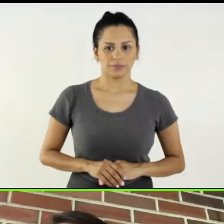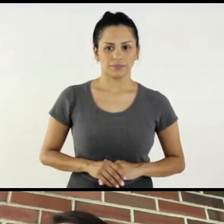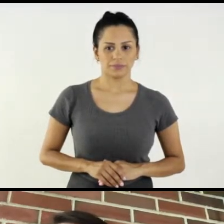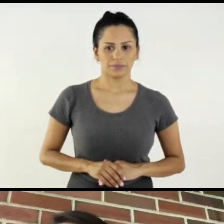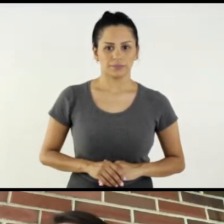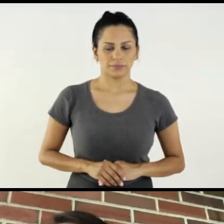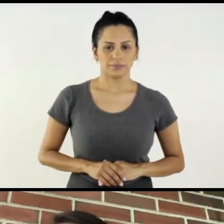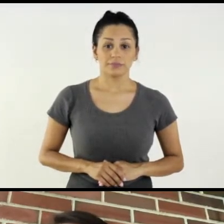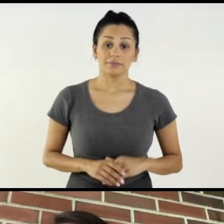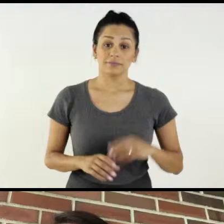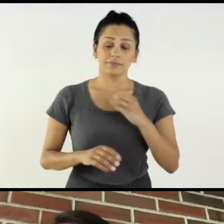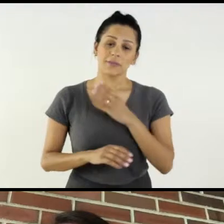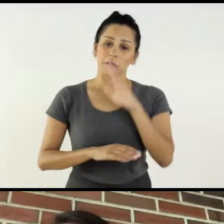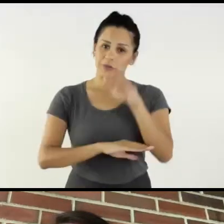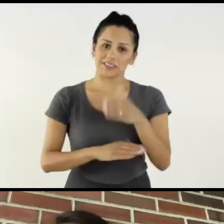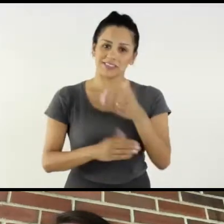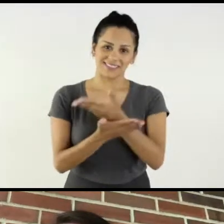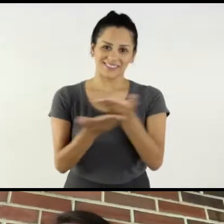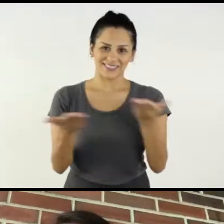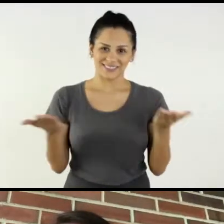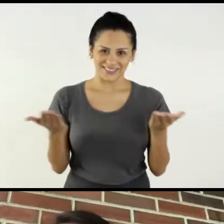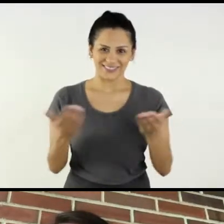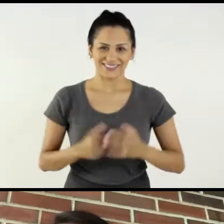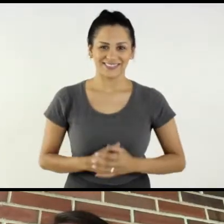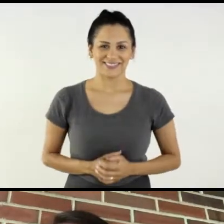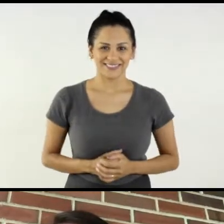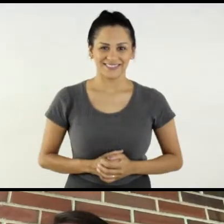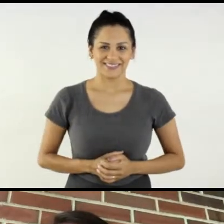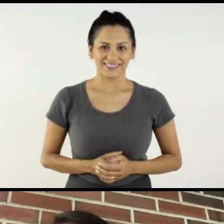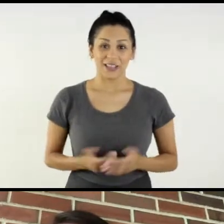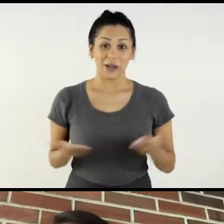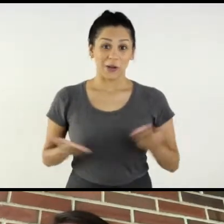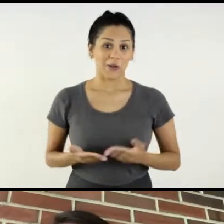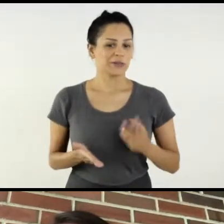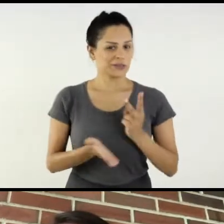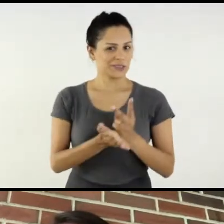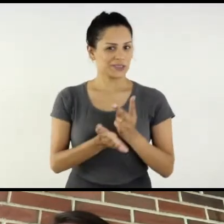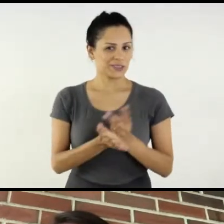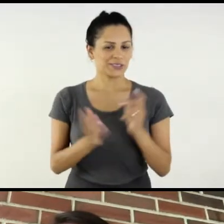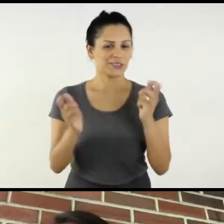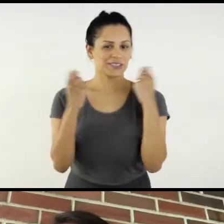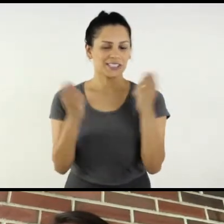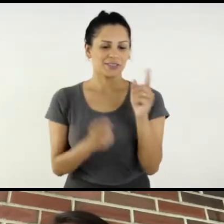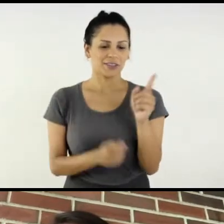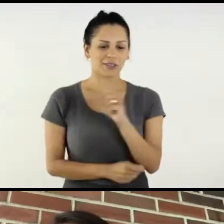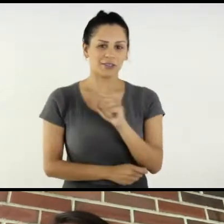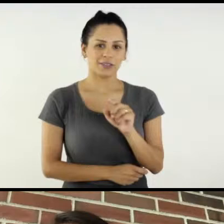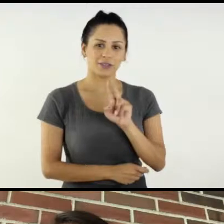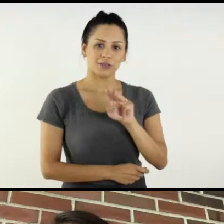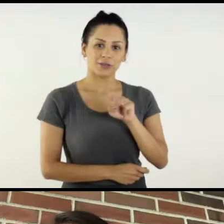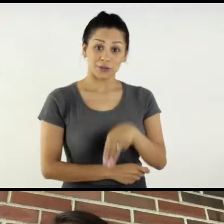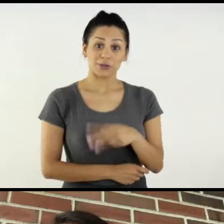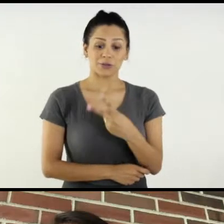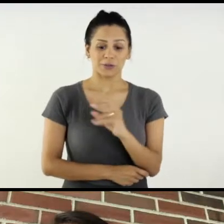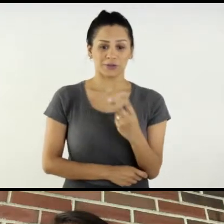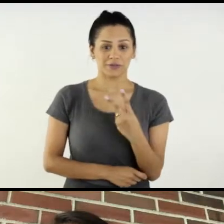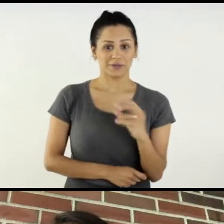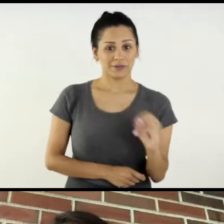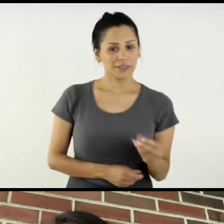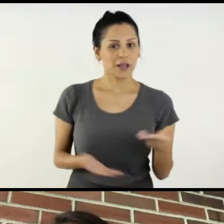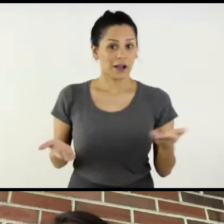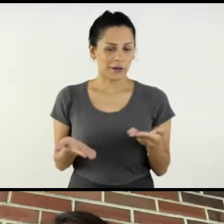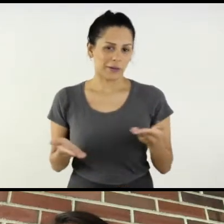Boa tarde a todos. Seguimos hoje com o Festival ZUM 2020, esse ano totalmente online por causa da